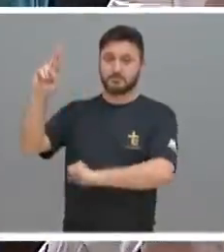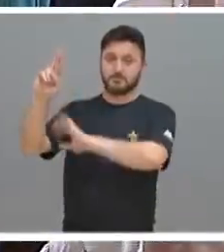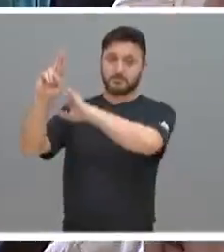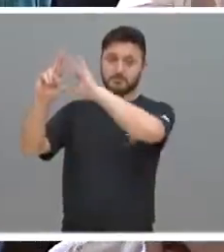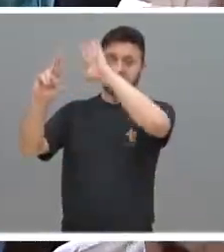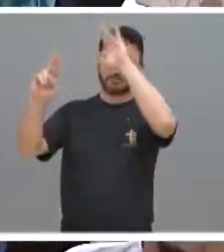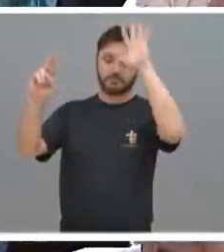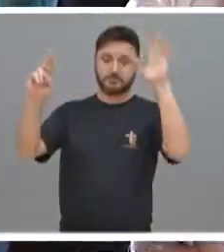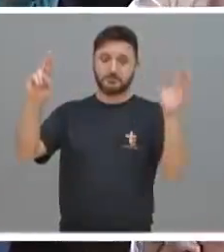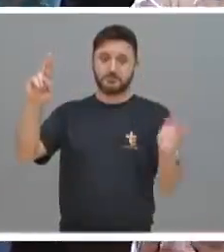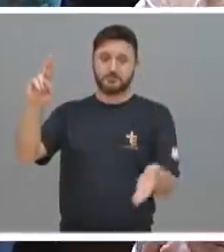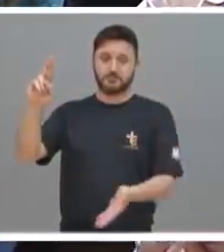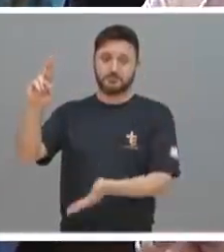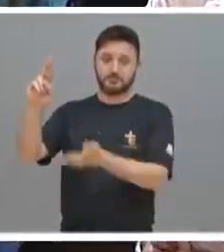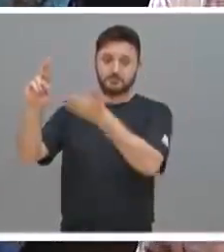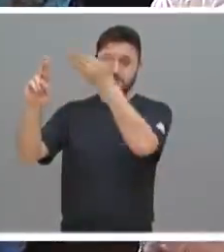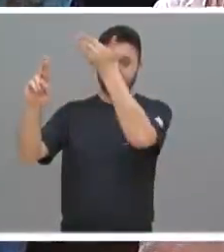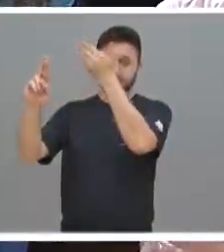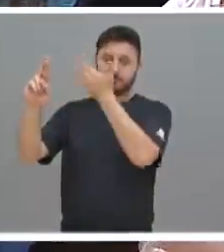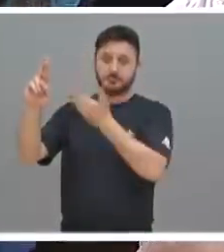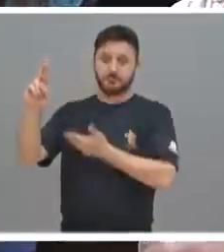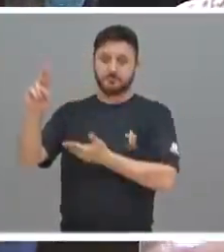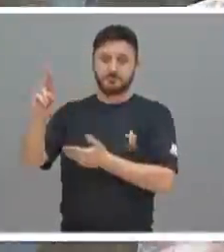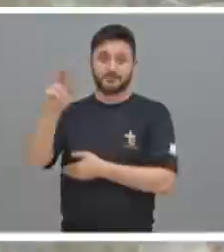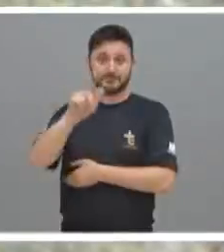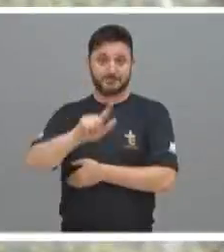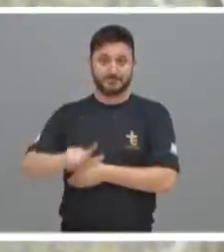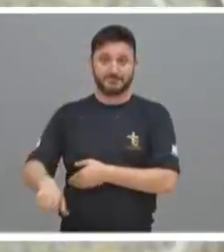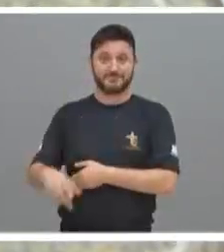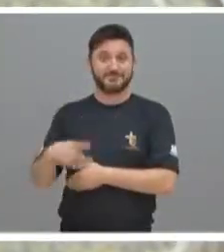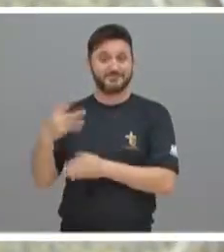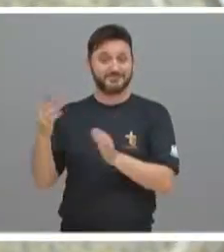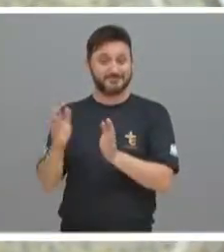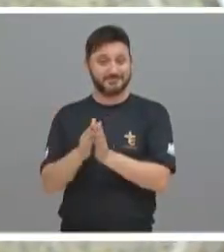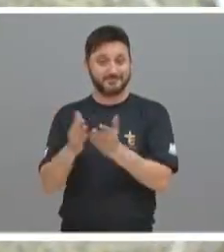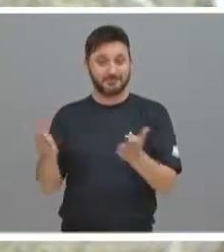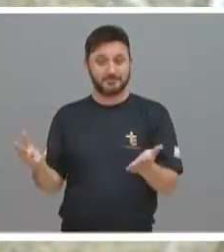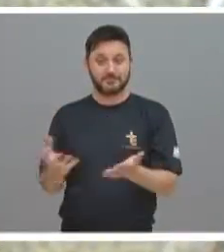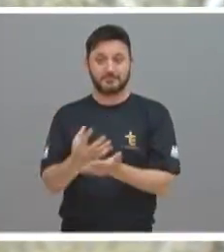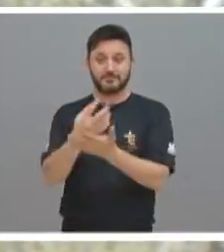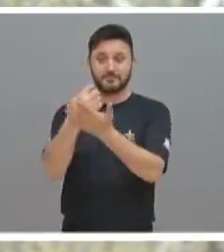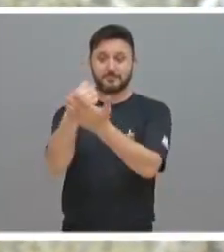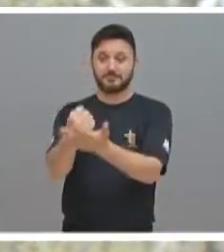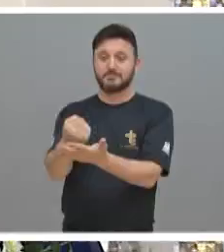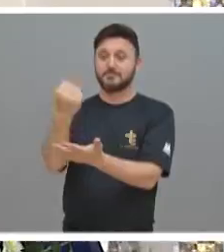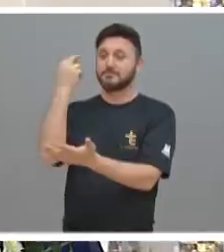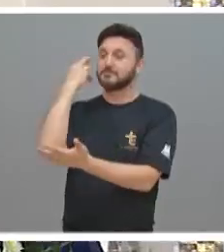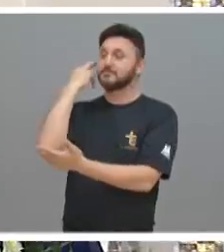salvação, glória. Mais forte, palavra da